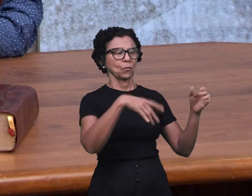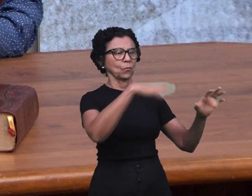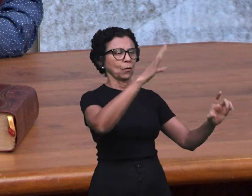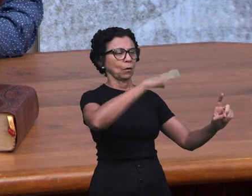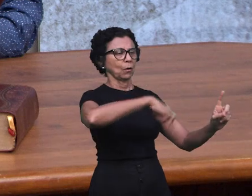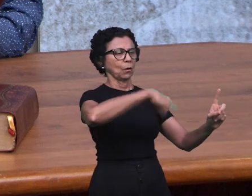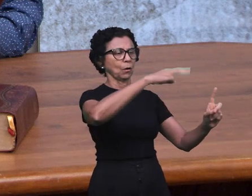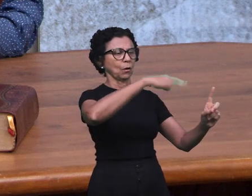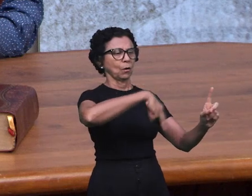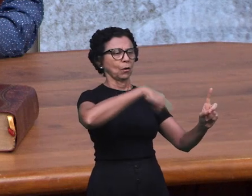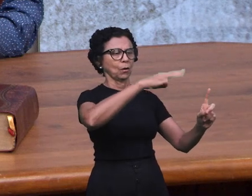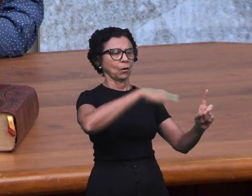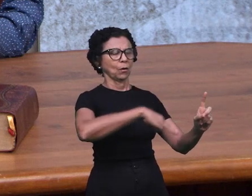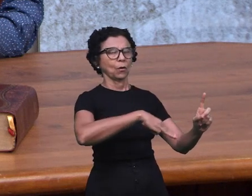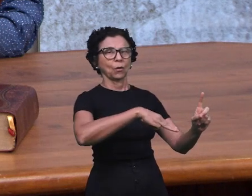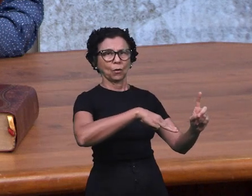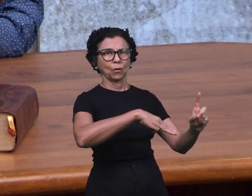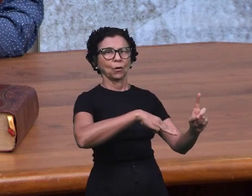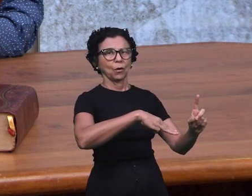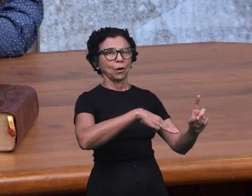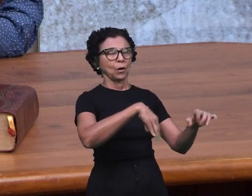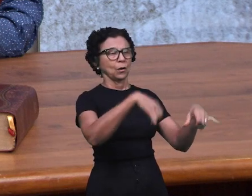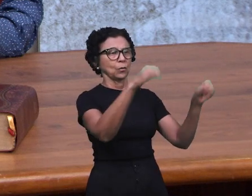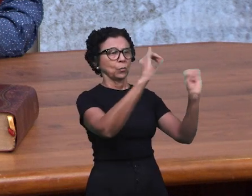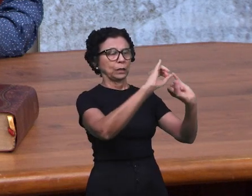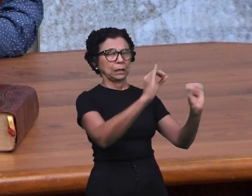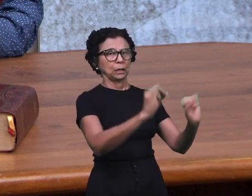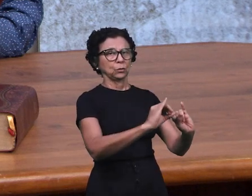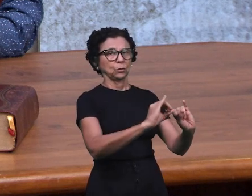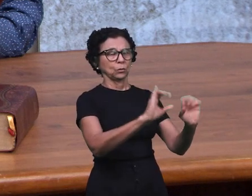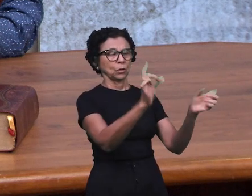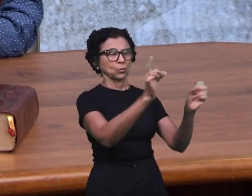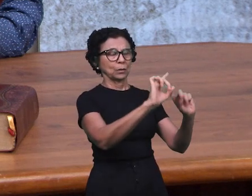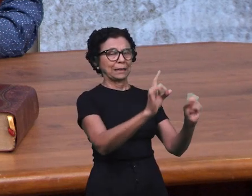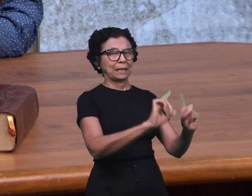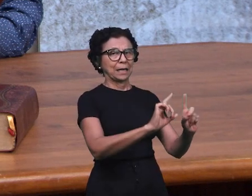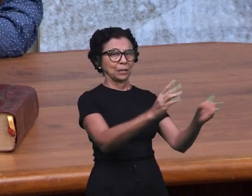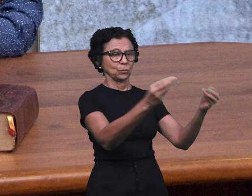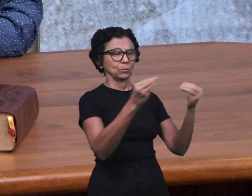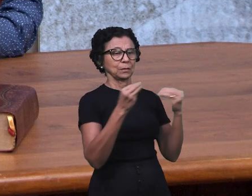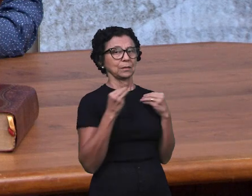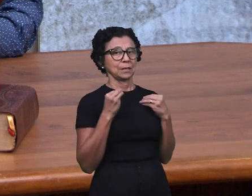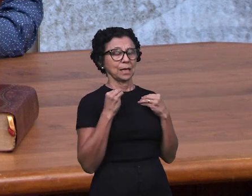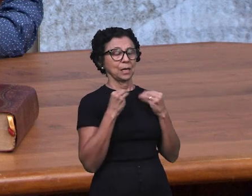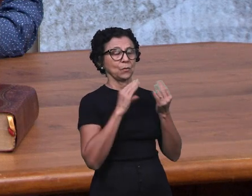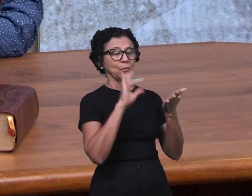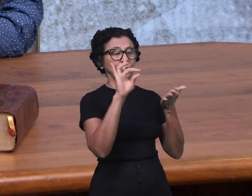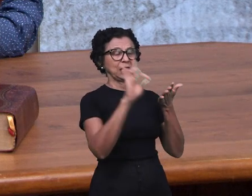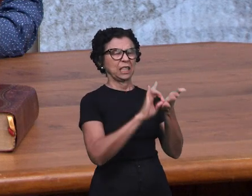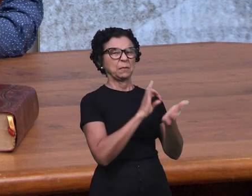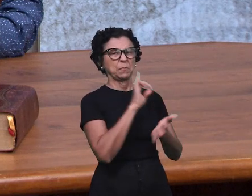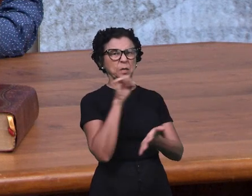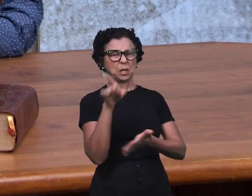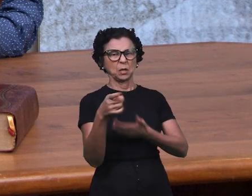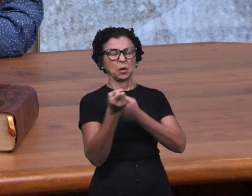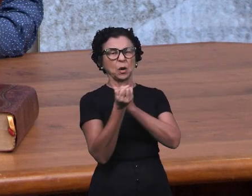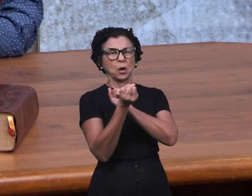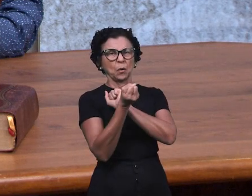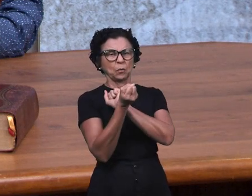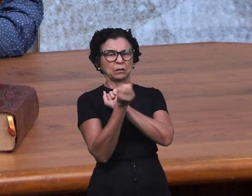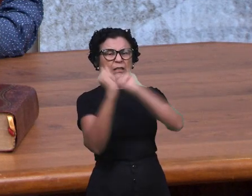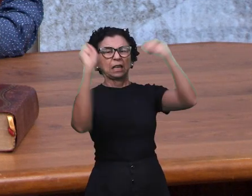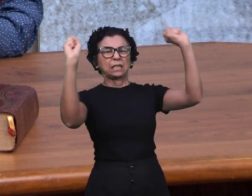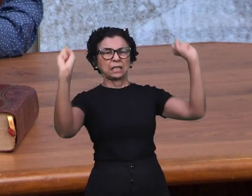Nosso Deus nos entregou na mão o nosso inimigo, e ao que destruía a nossa terra e ao